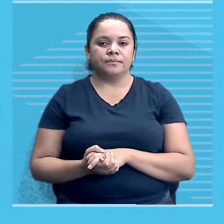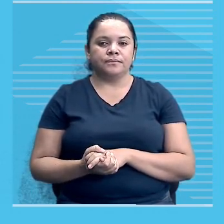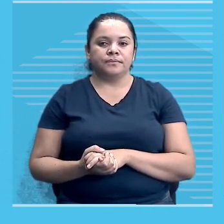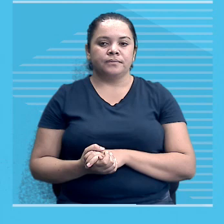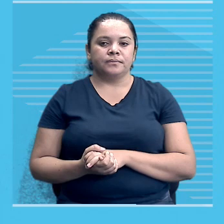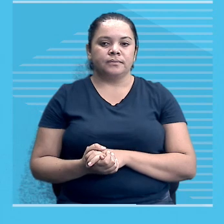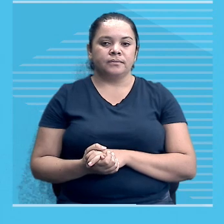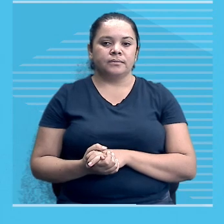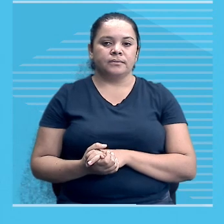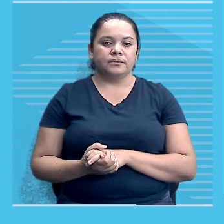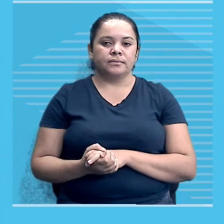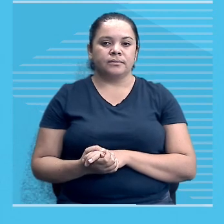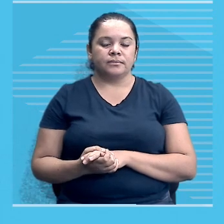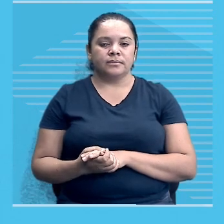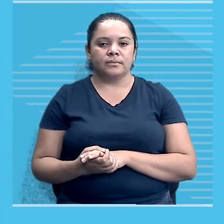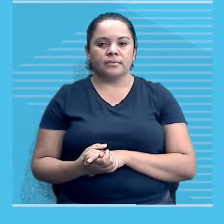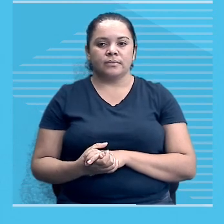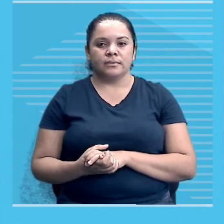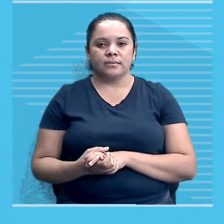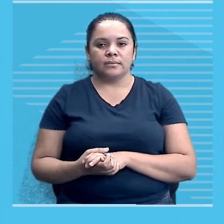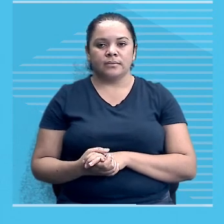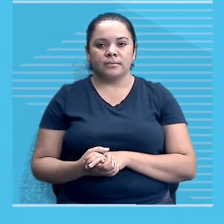E aí